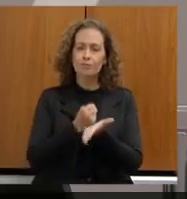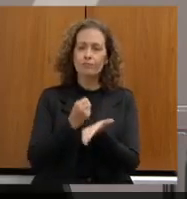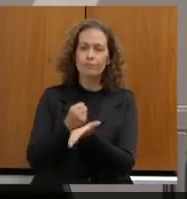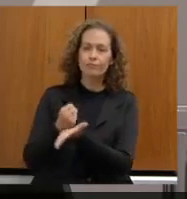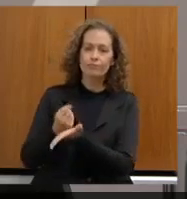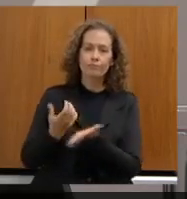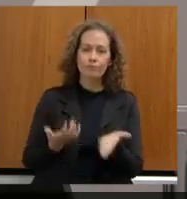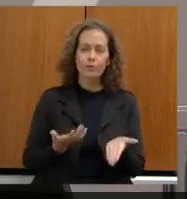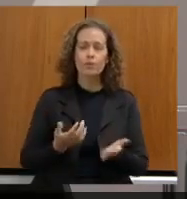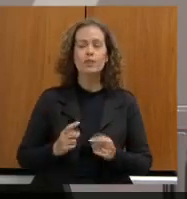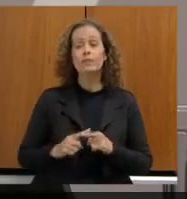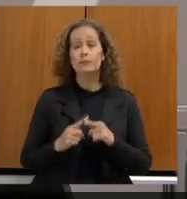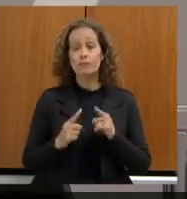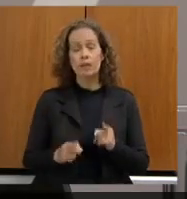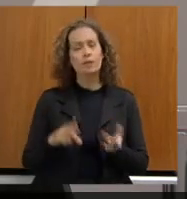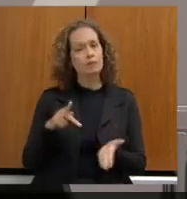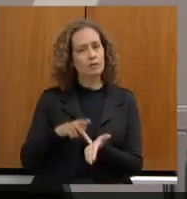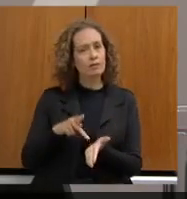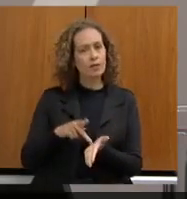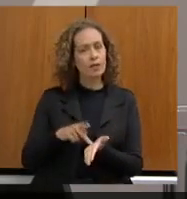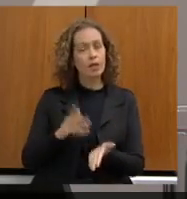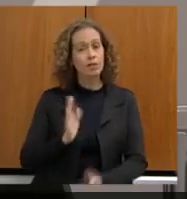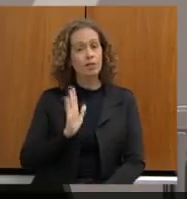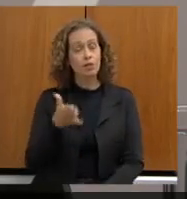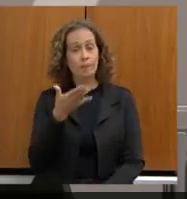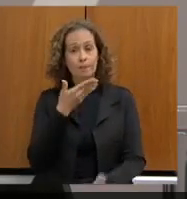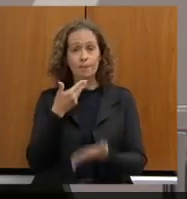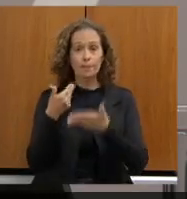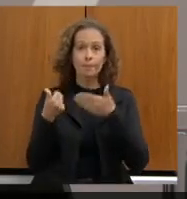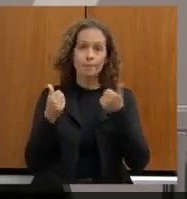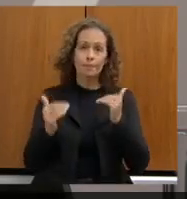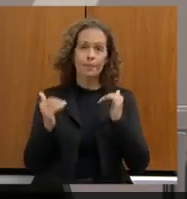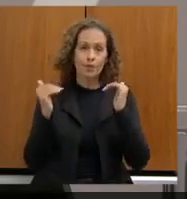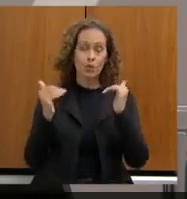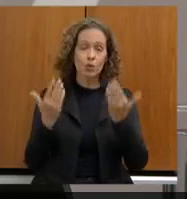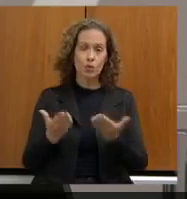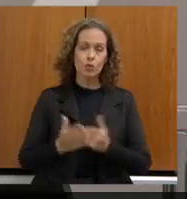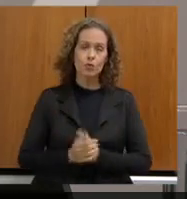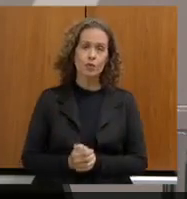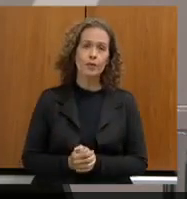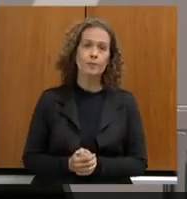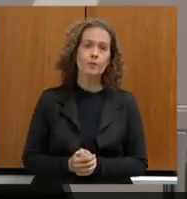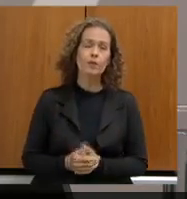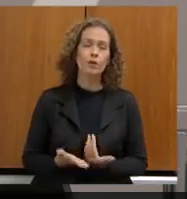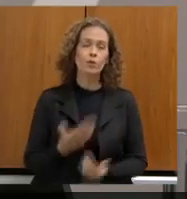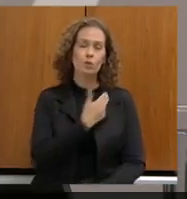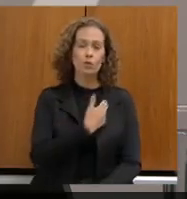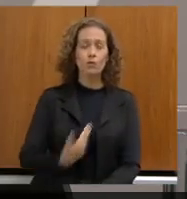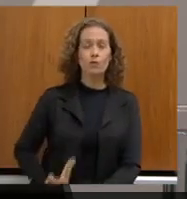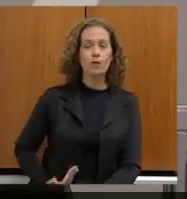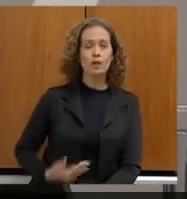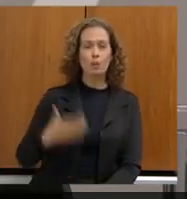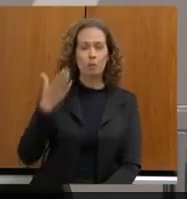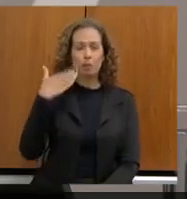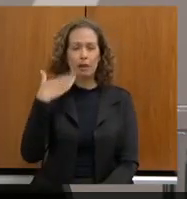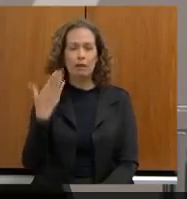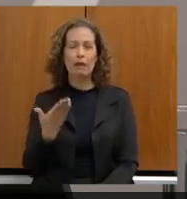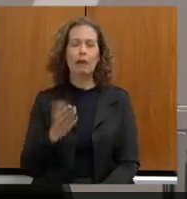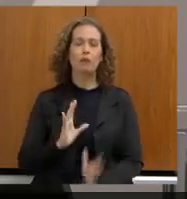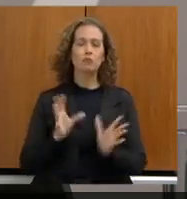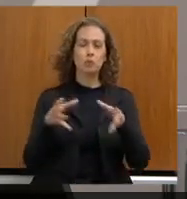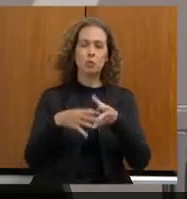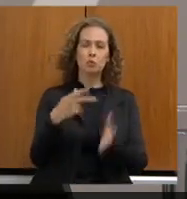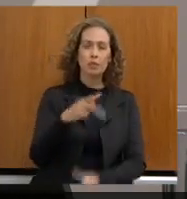não é mais que realmente já saiu daquela tragédia do governo Pimentel e da turma dele né que